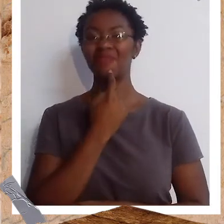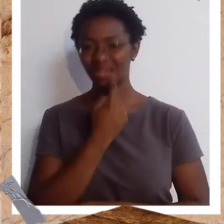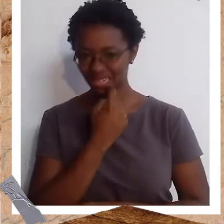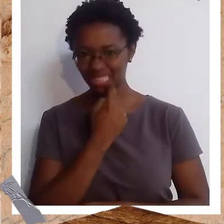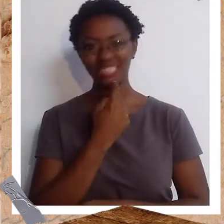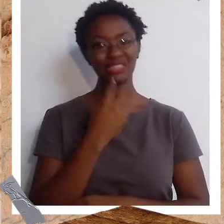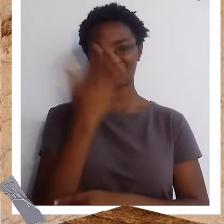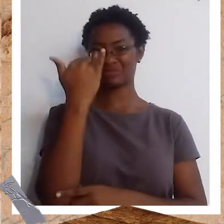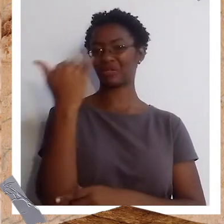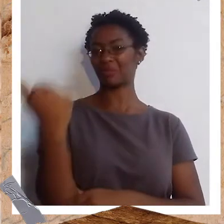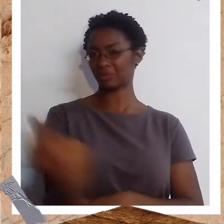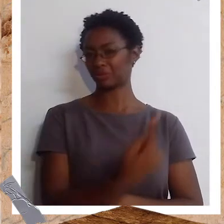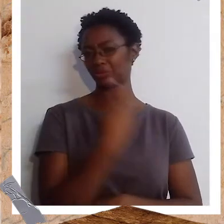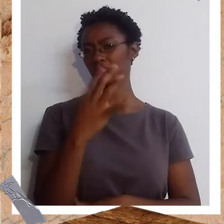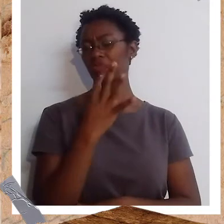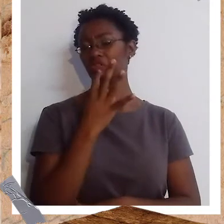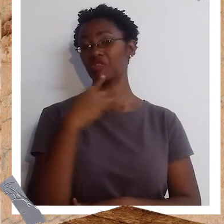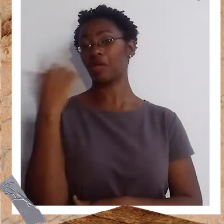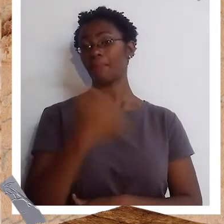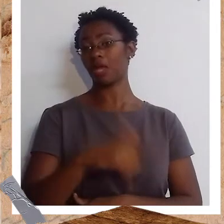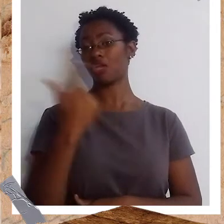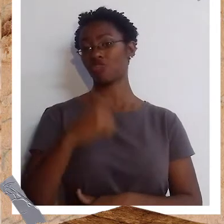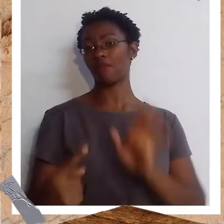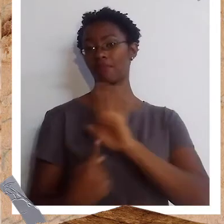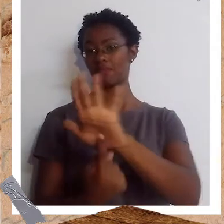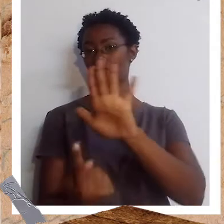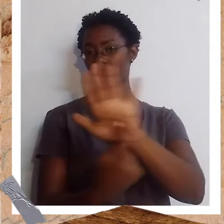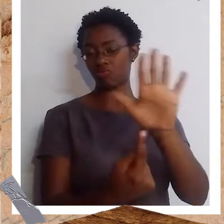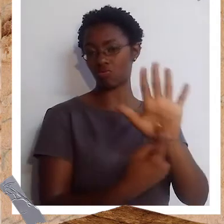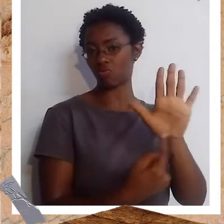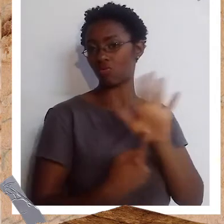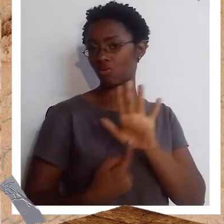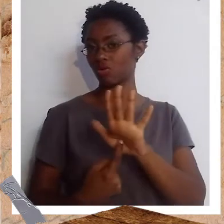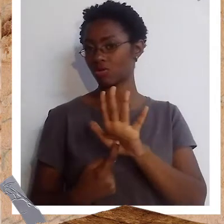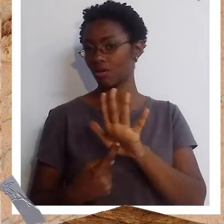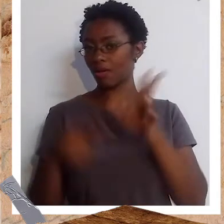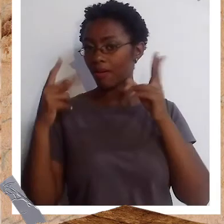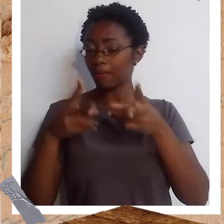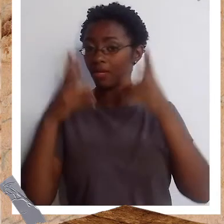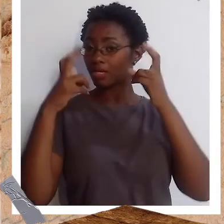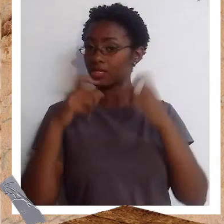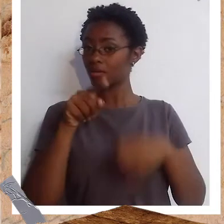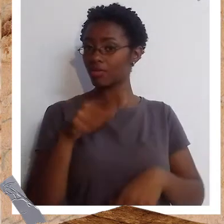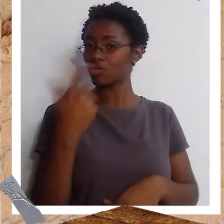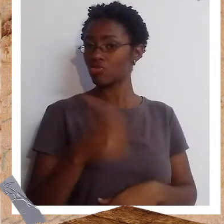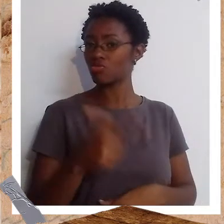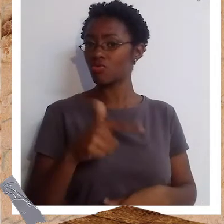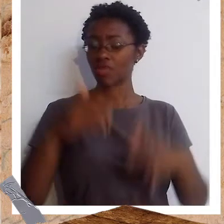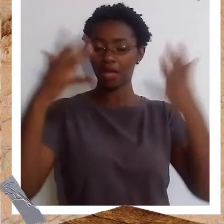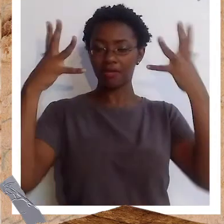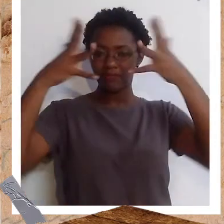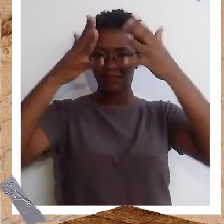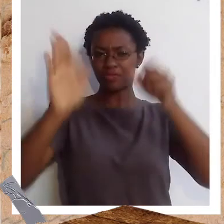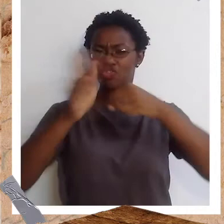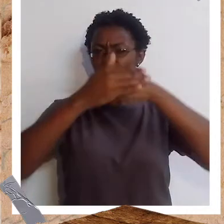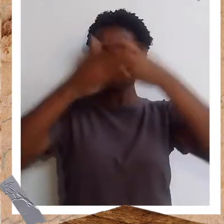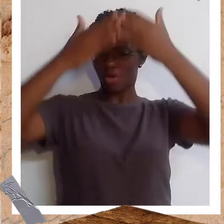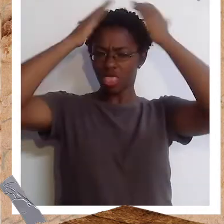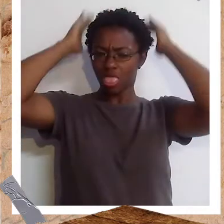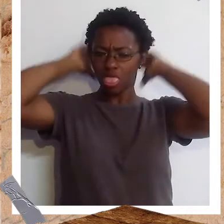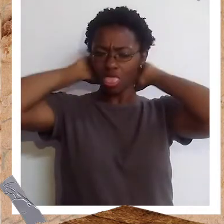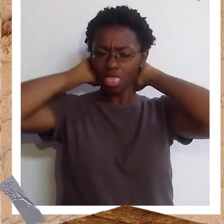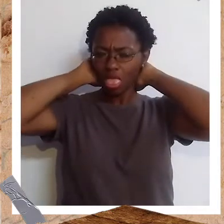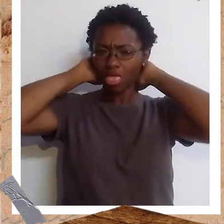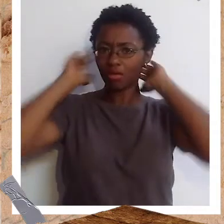reiterada, mais que se repete de Carolina. Observem que aqui não temos o lenço cobrindo o seu cabelo,